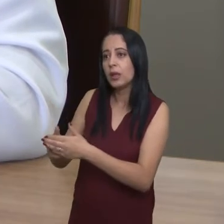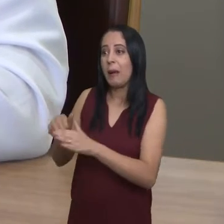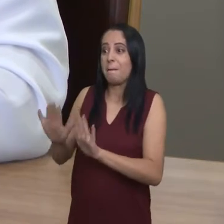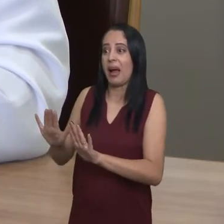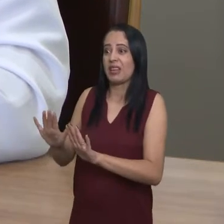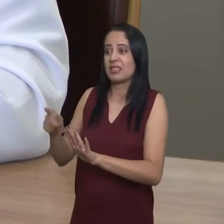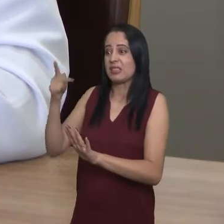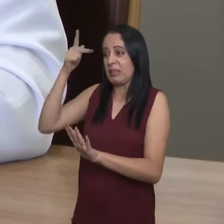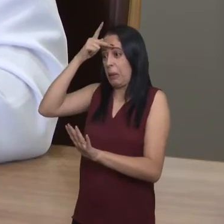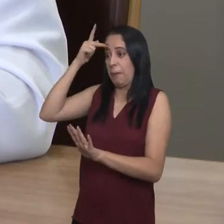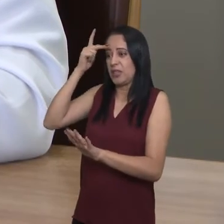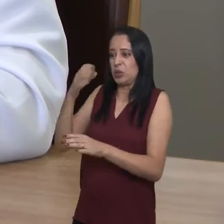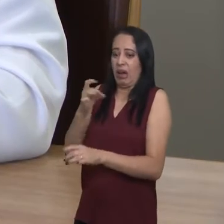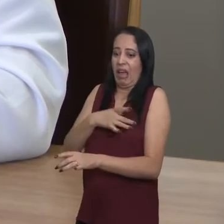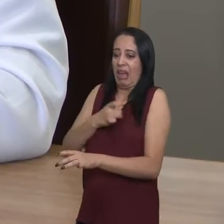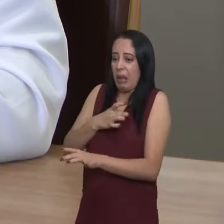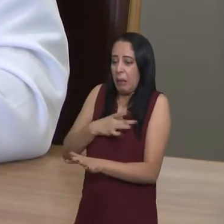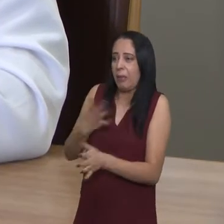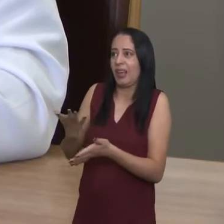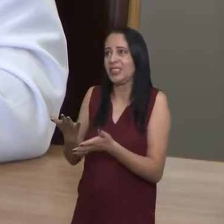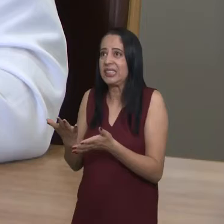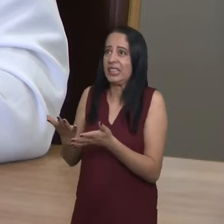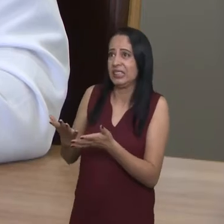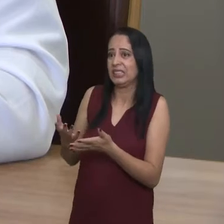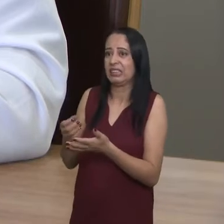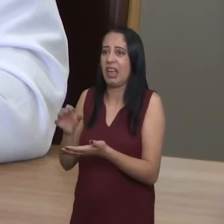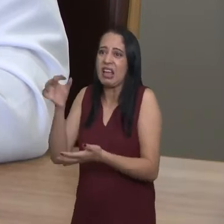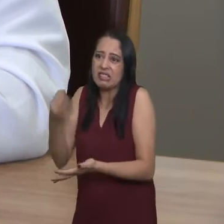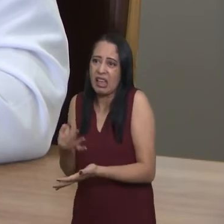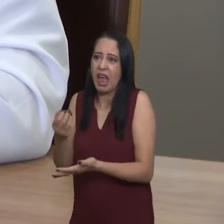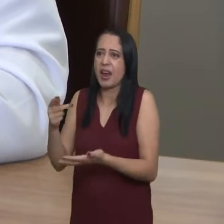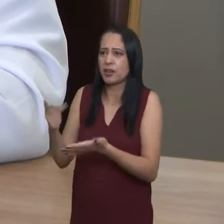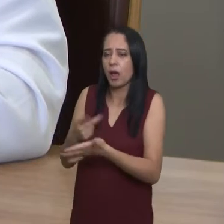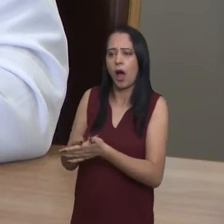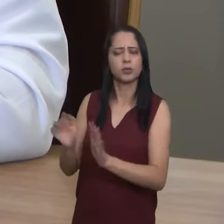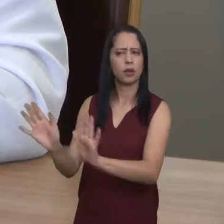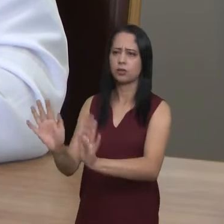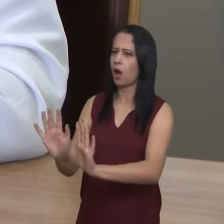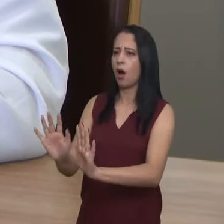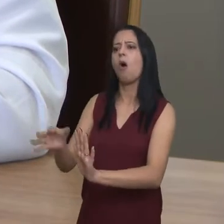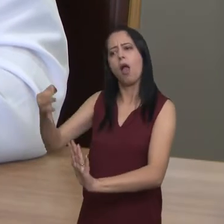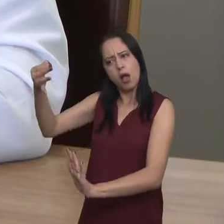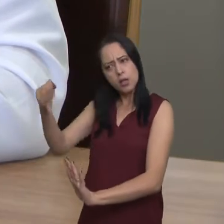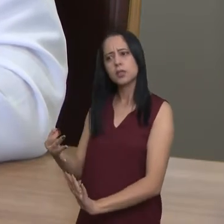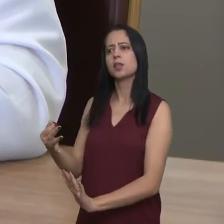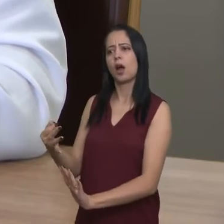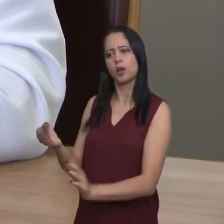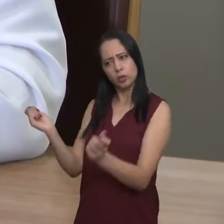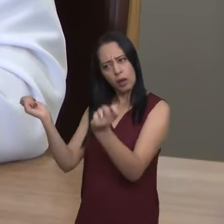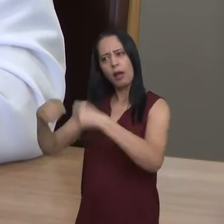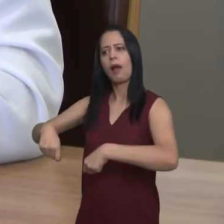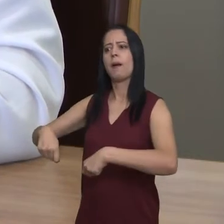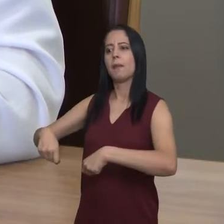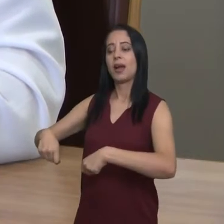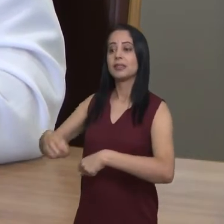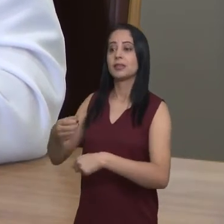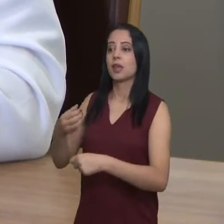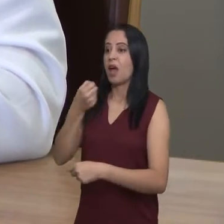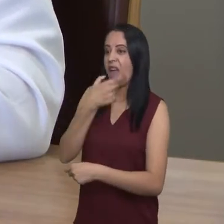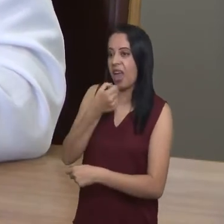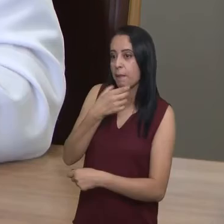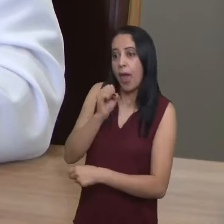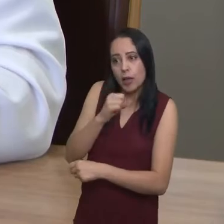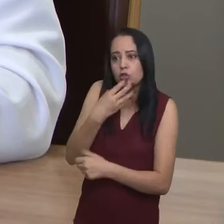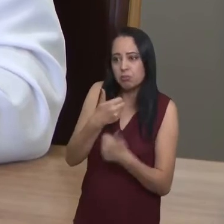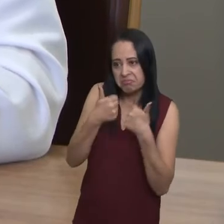as pacientes têm medo, né, de colocar esse DIU, acha ele ineficaz. Ele é muito eficaz. Às vezes ele é até mais eficaz do que o anticoncepcional,